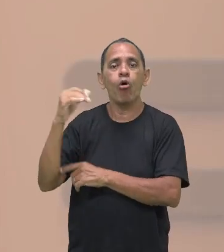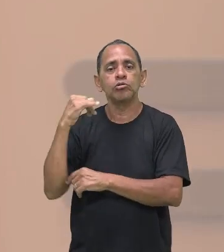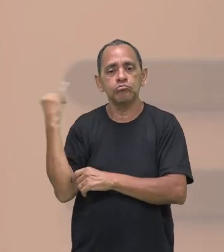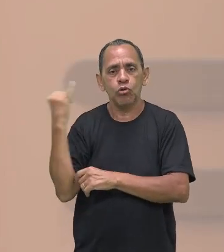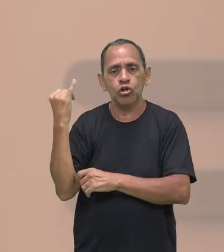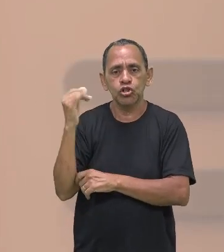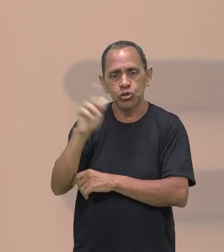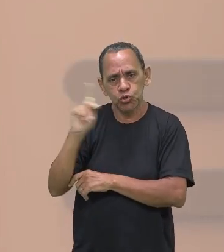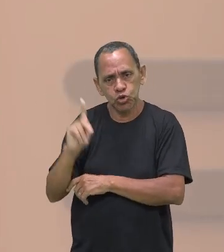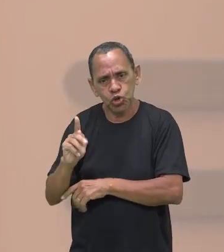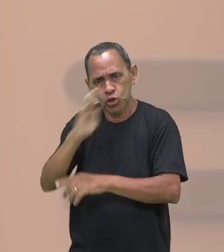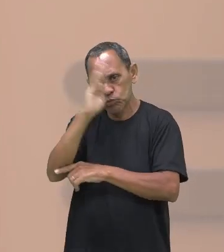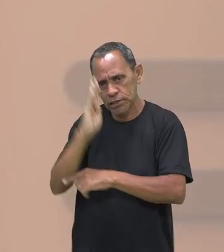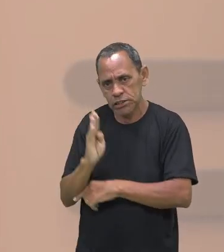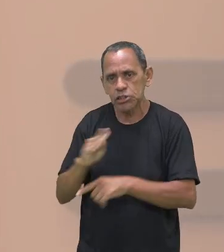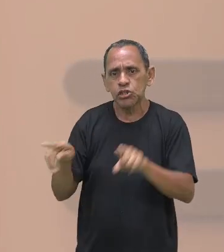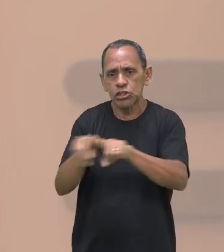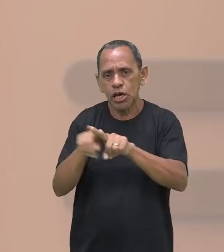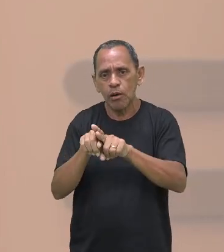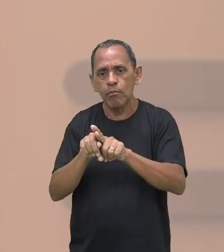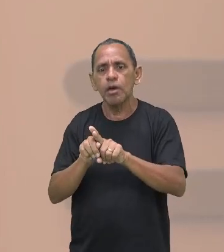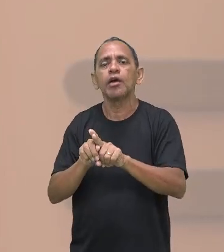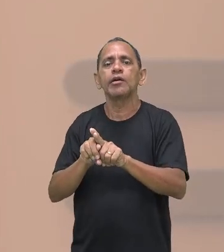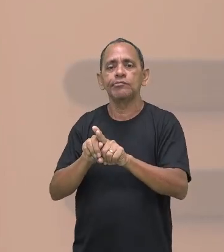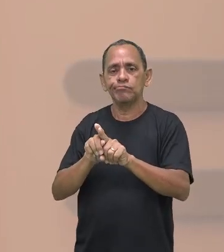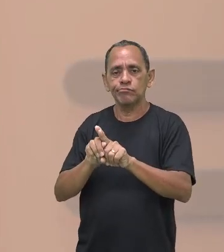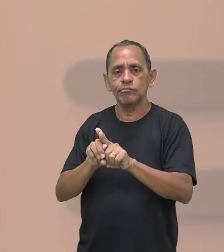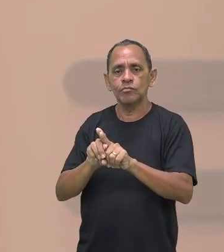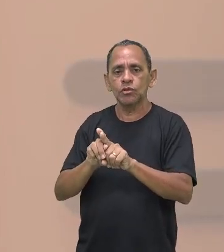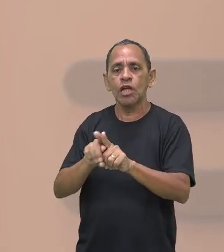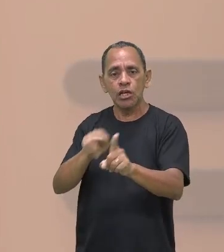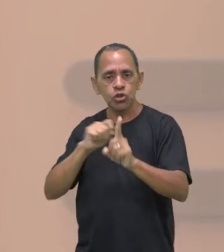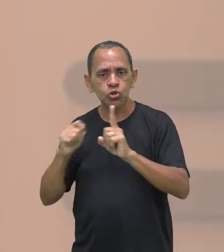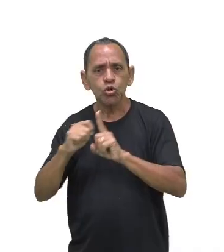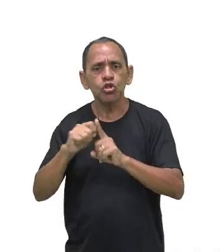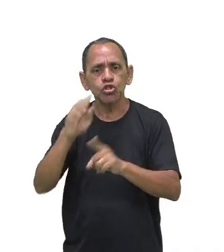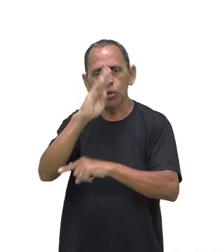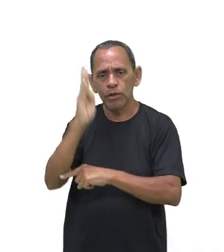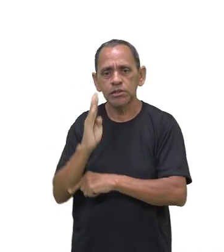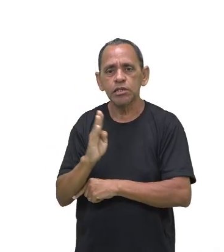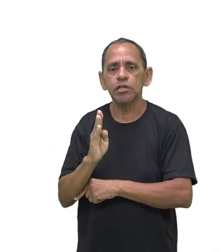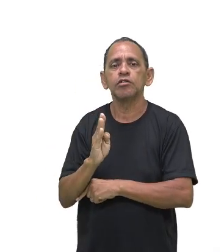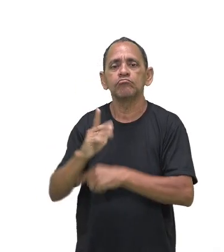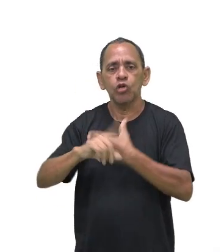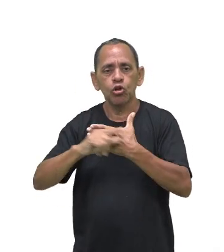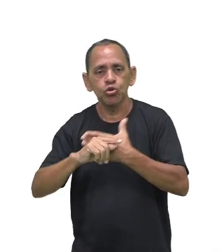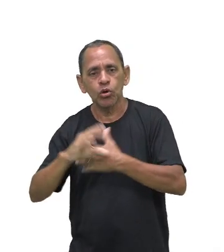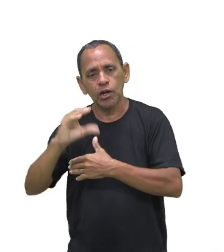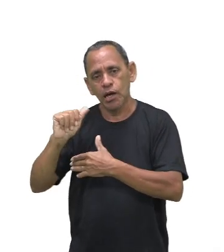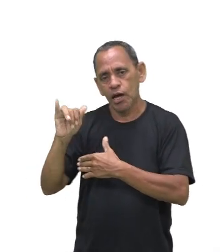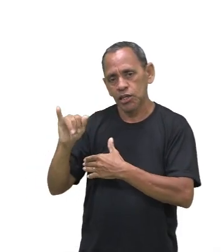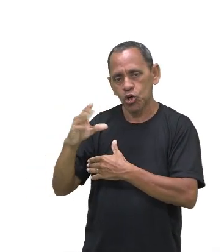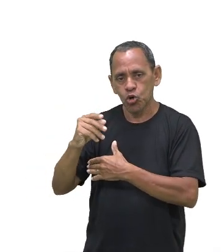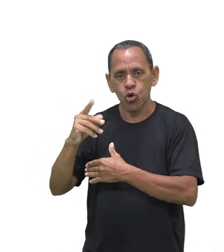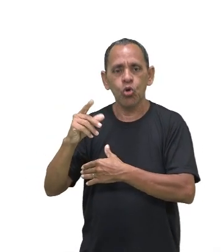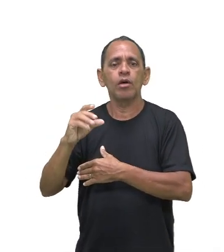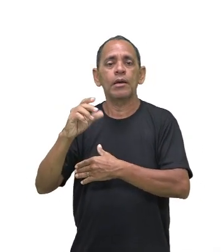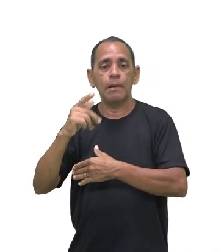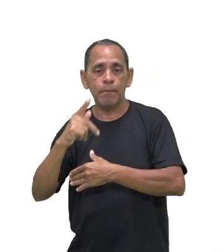e para a sociologia brasileira. Este autor é Caio Prado Júnior. E vamos conhecer